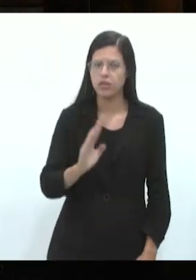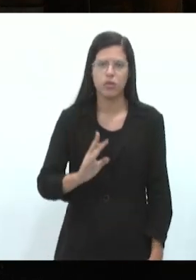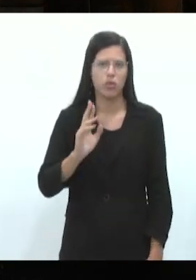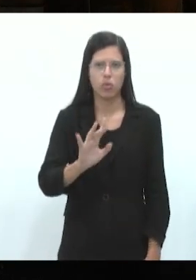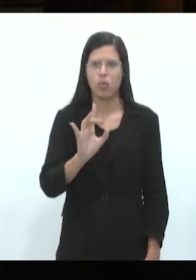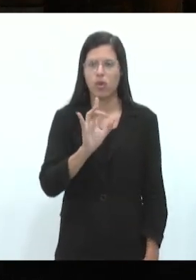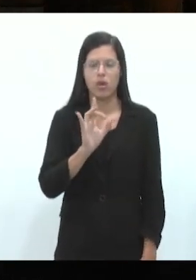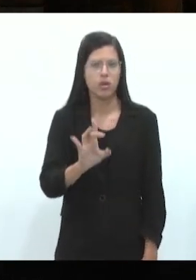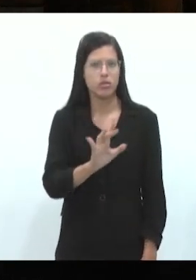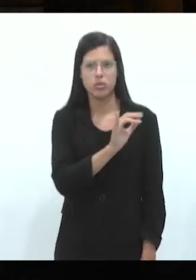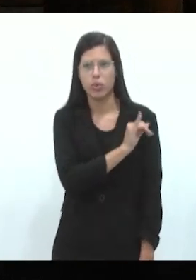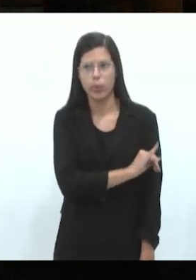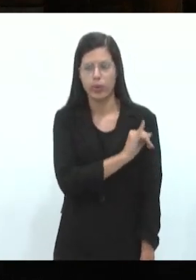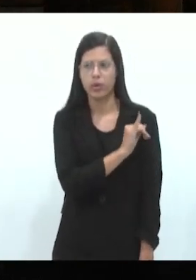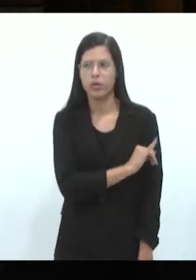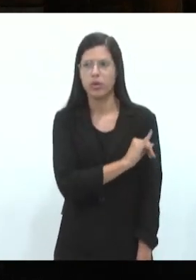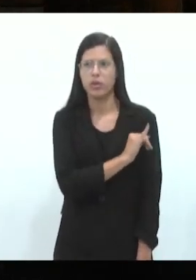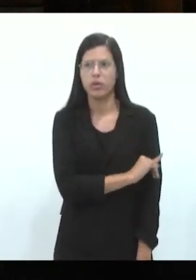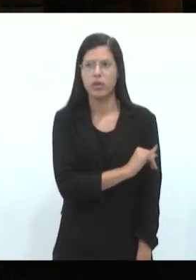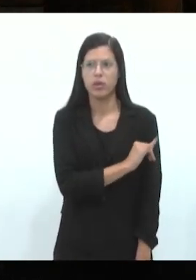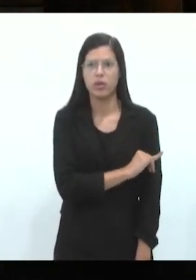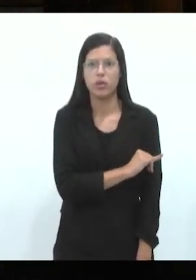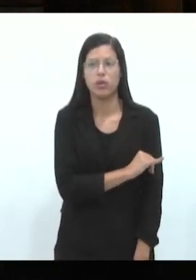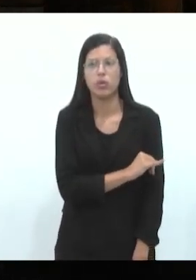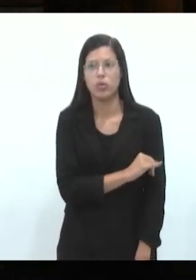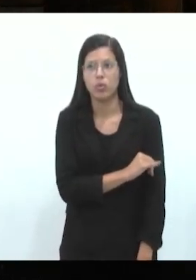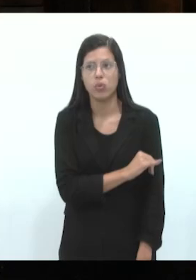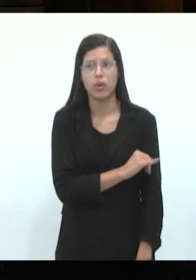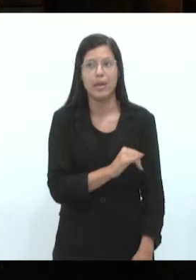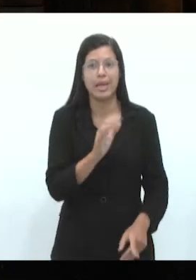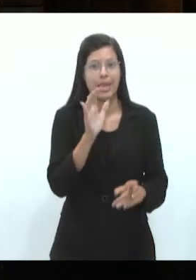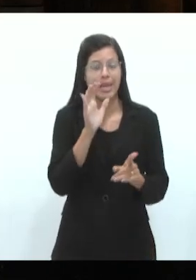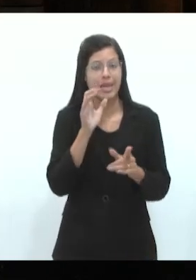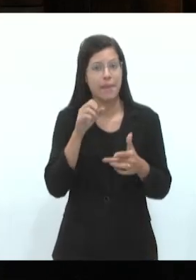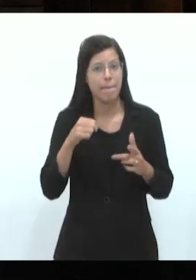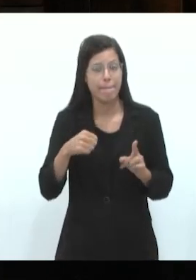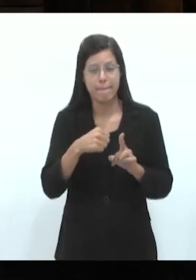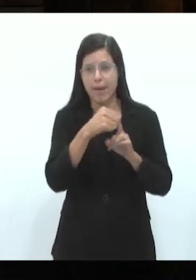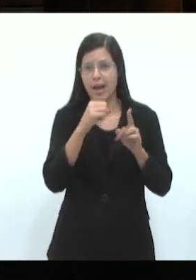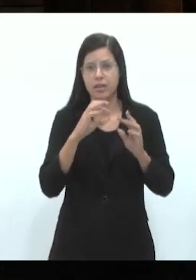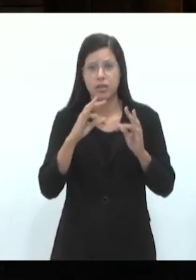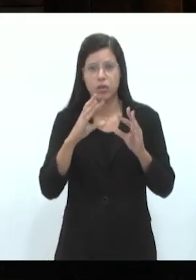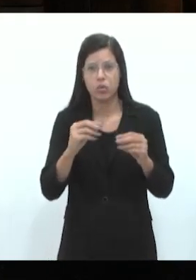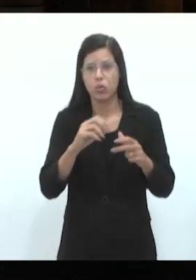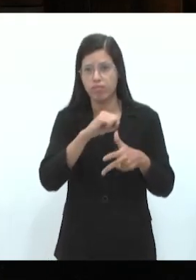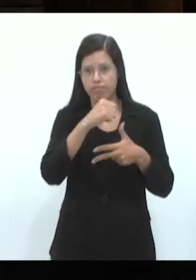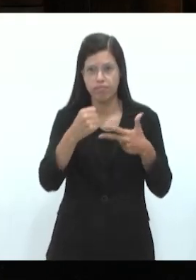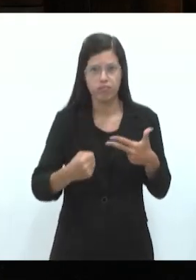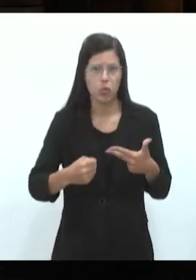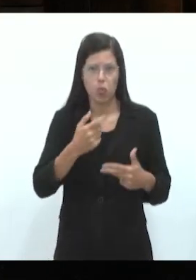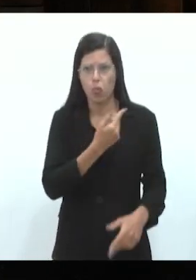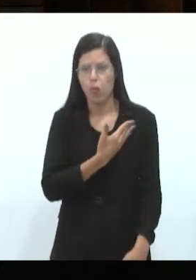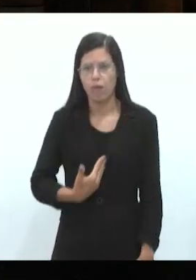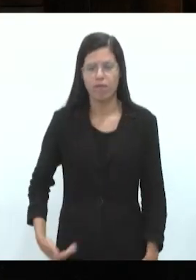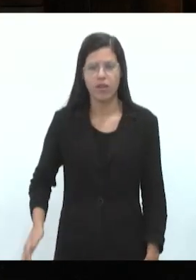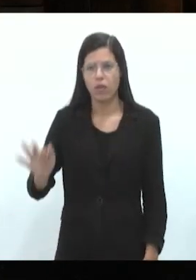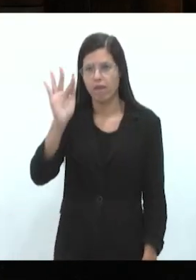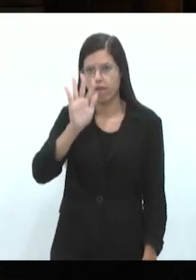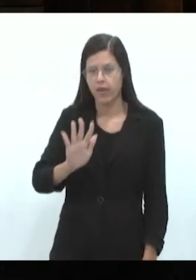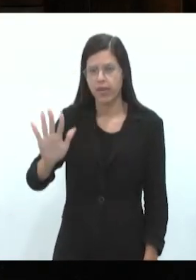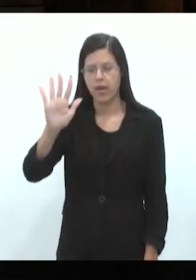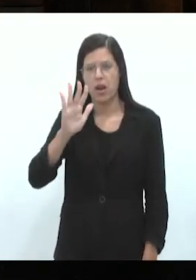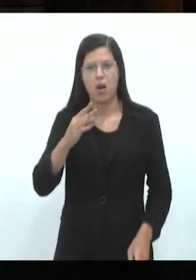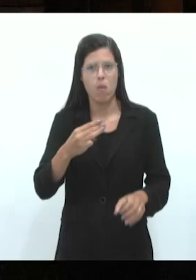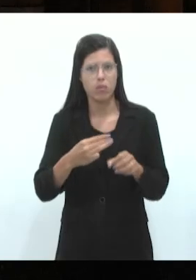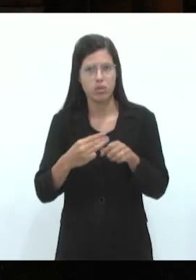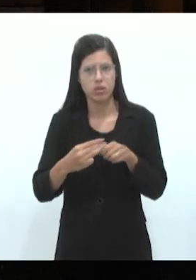Brasil. E abala todas as instâncias de governo, seja do governo federal, estadual ou